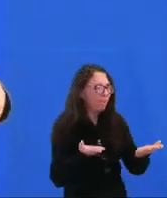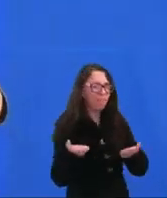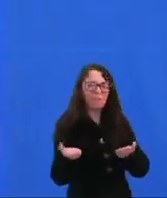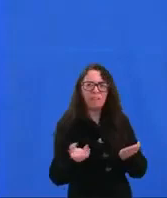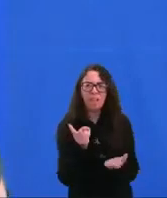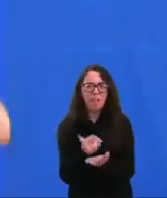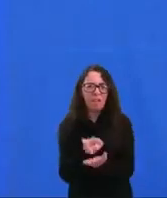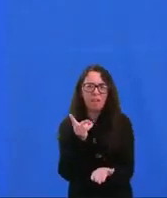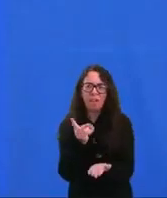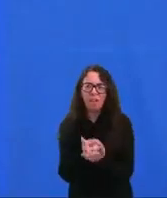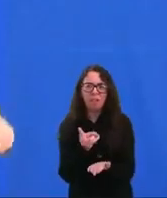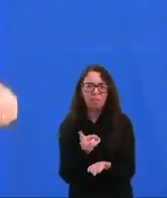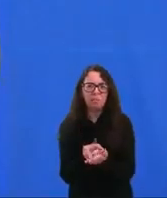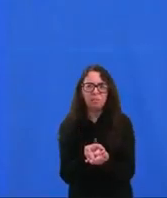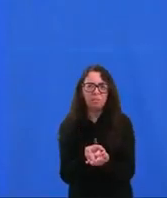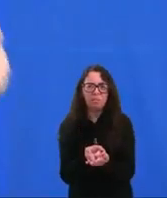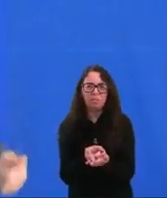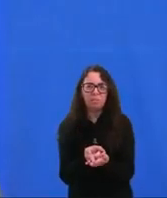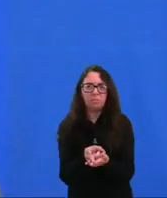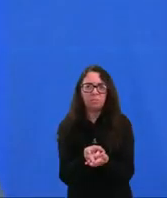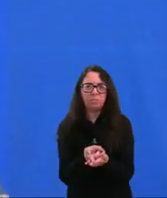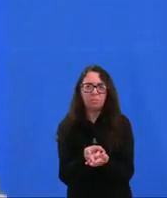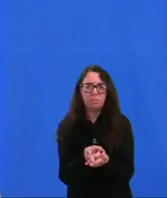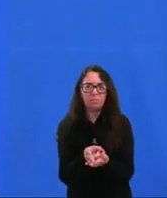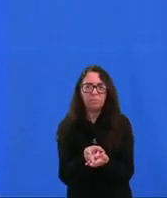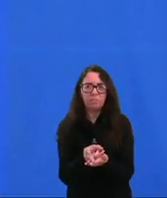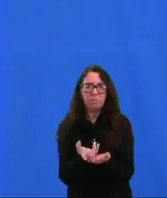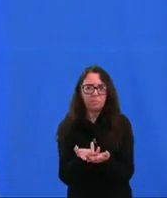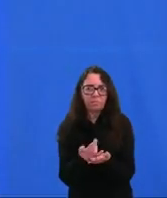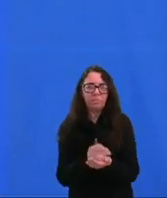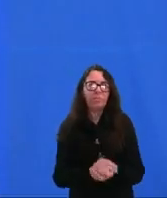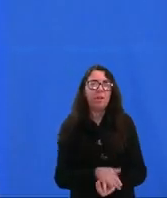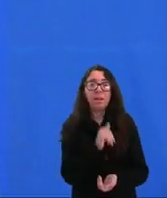incondicionalmente, nas suas necessidades materiais e espirituais.